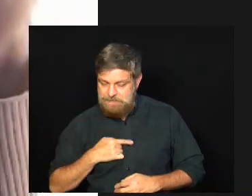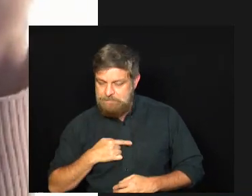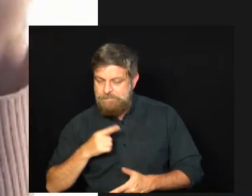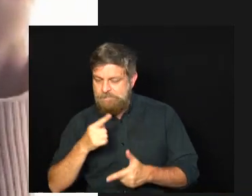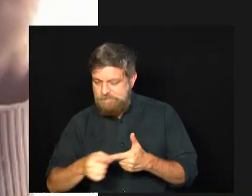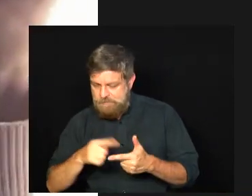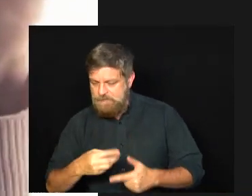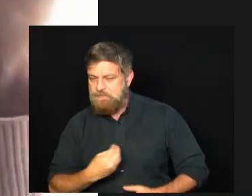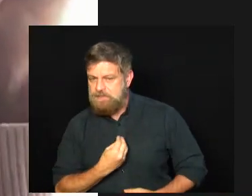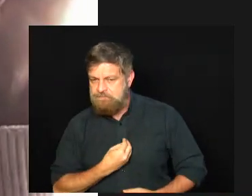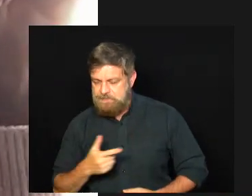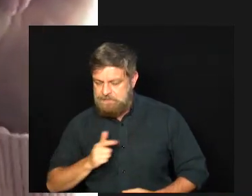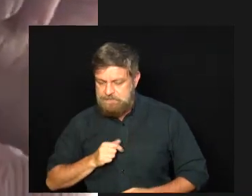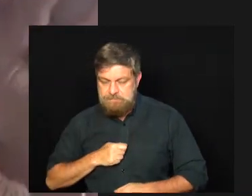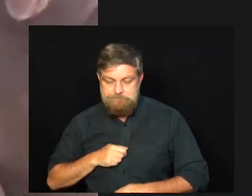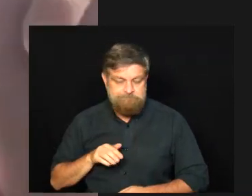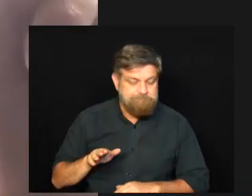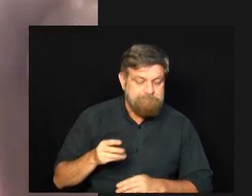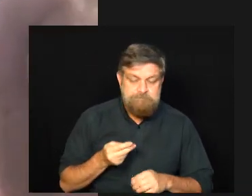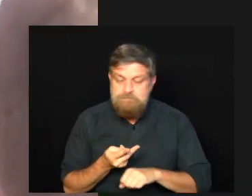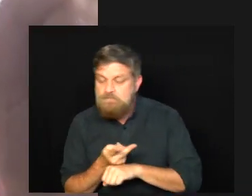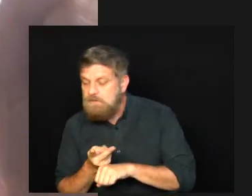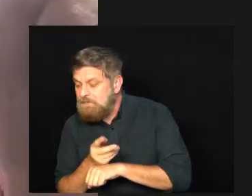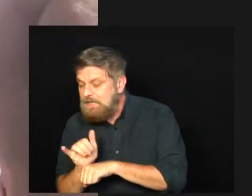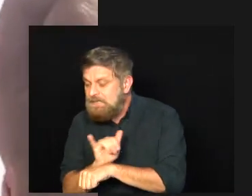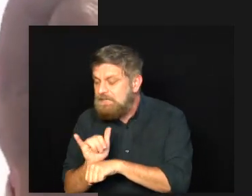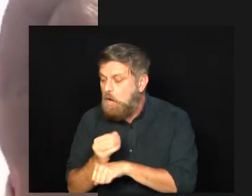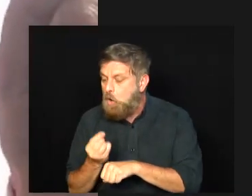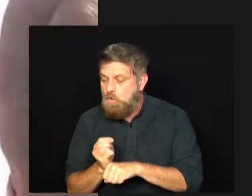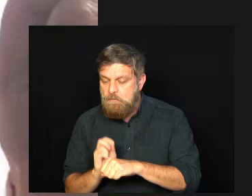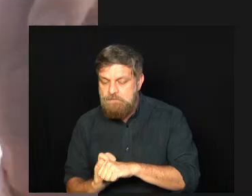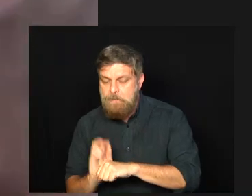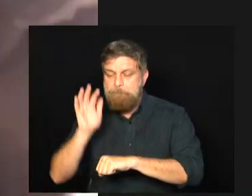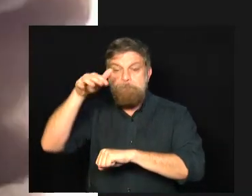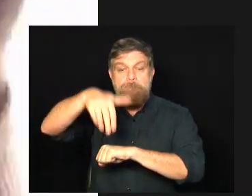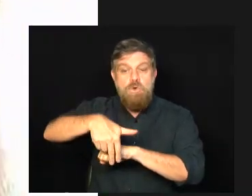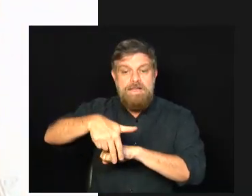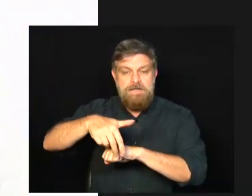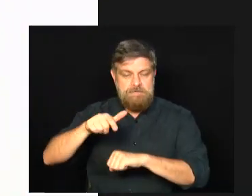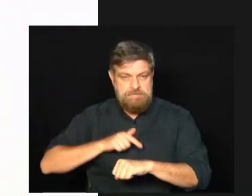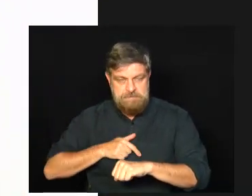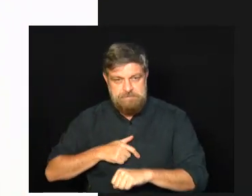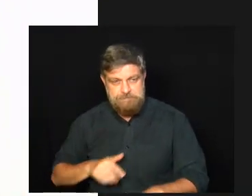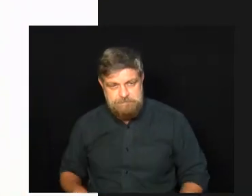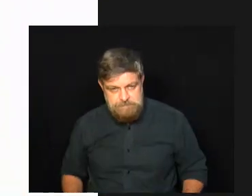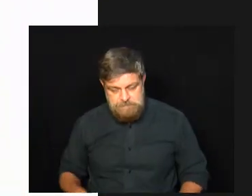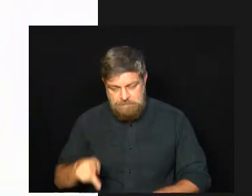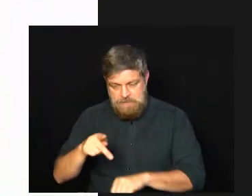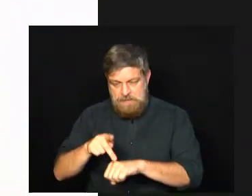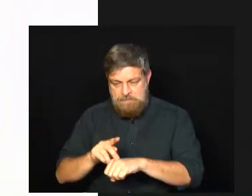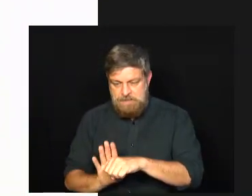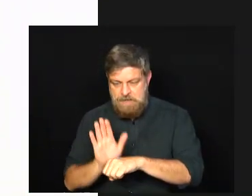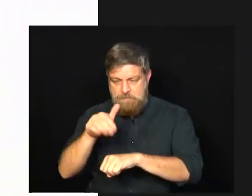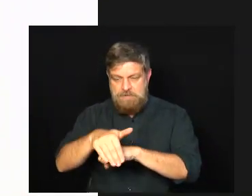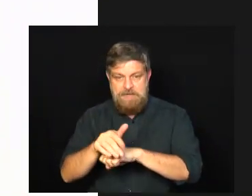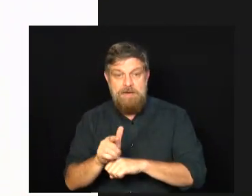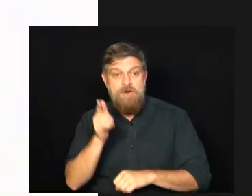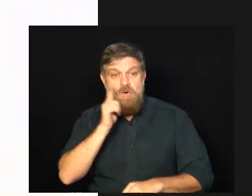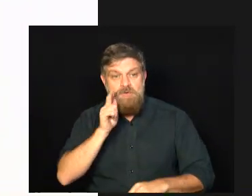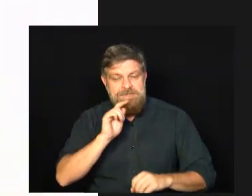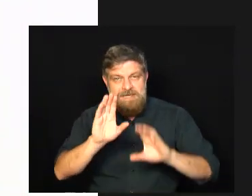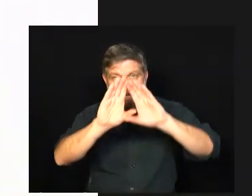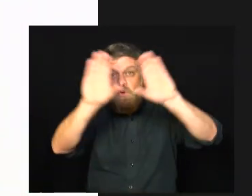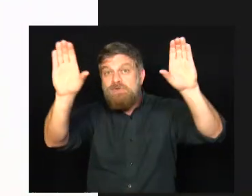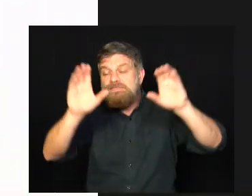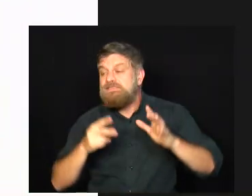vida. Ela vai ter que descobrir uma maneira de pular a pedra para chegar no céu. O